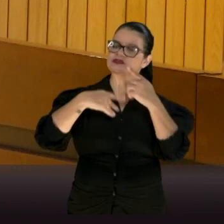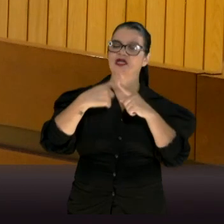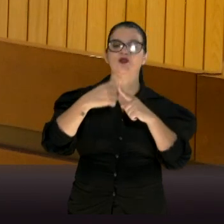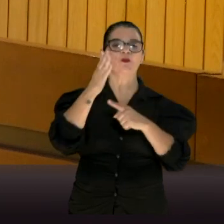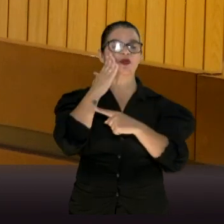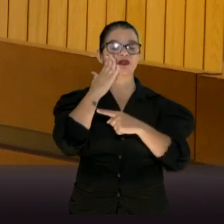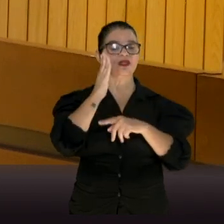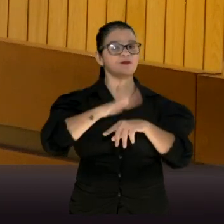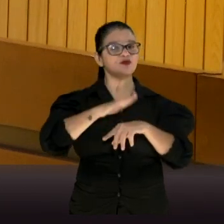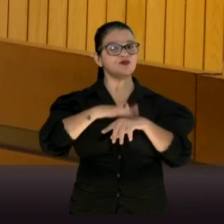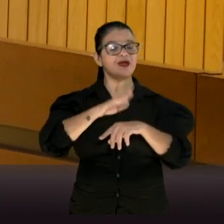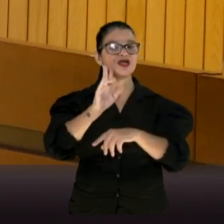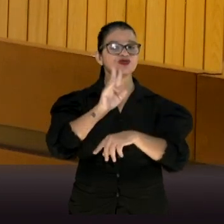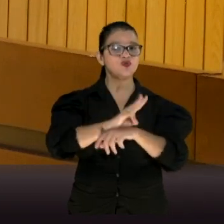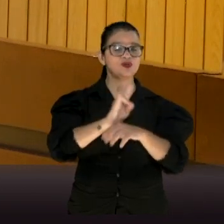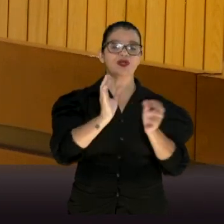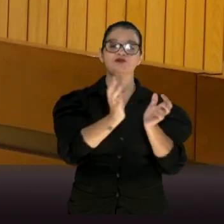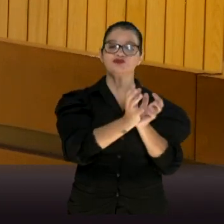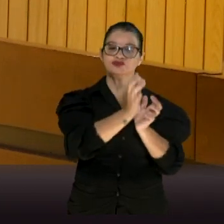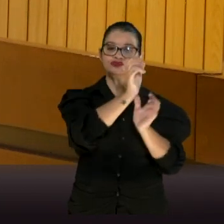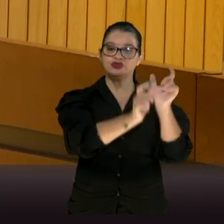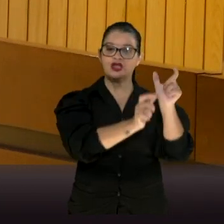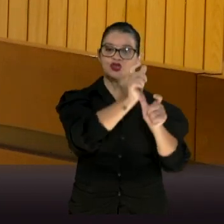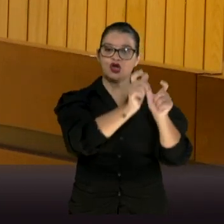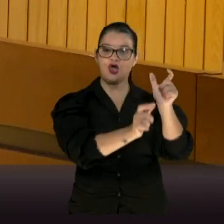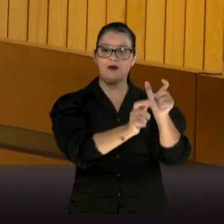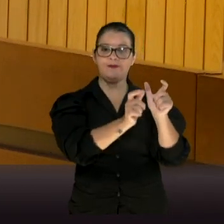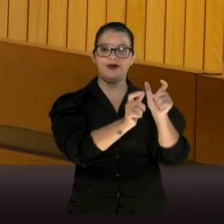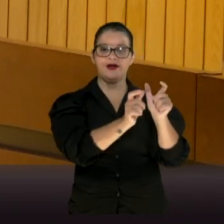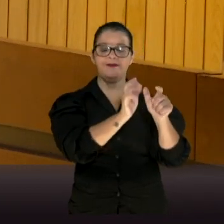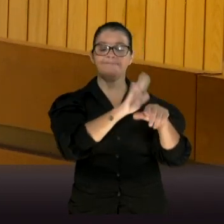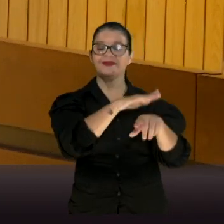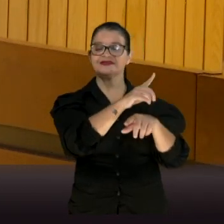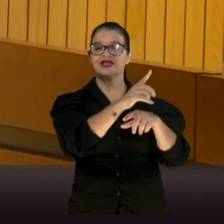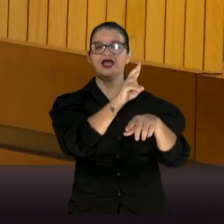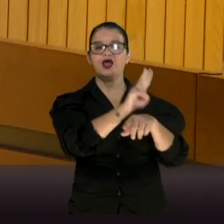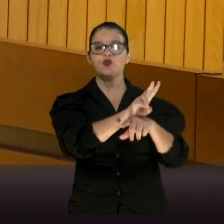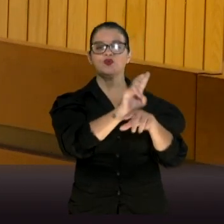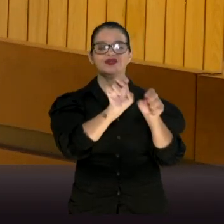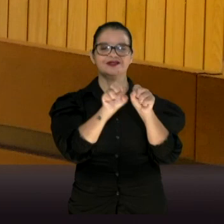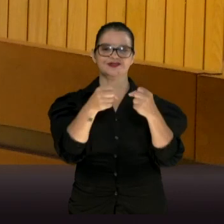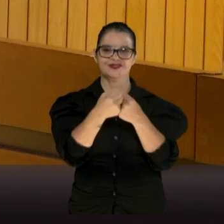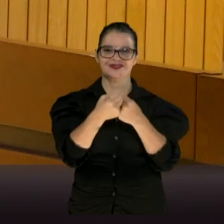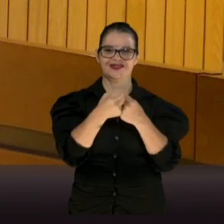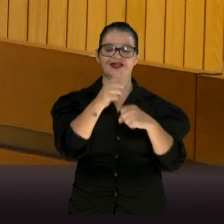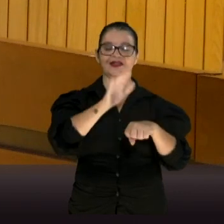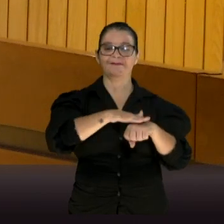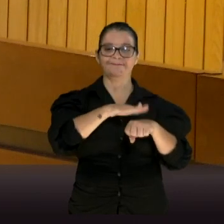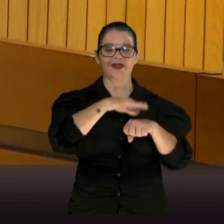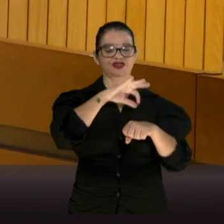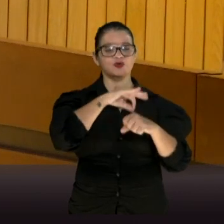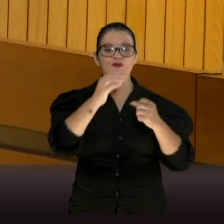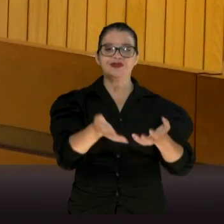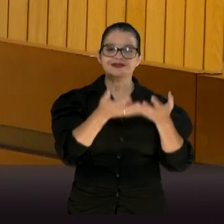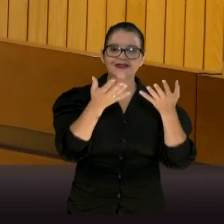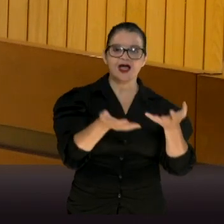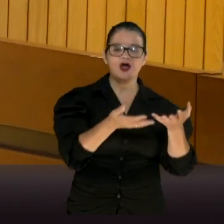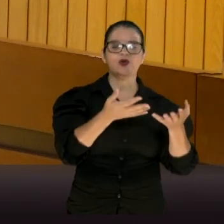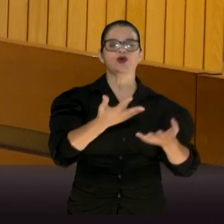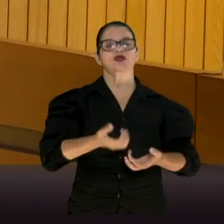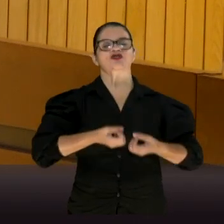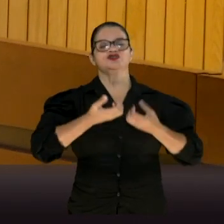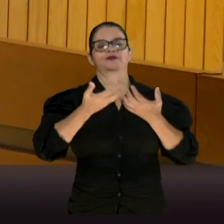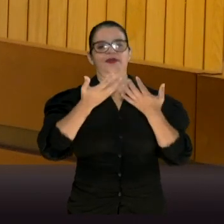quanto mais cuidamos da tropa, mais ela também cuida da sociedade. Quanto mais o policial motivado,